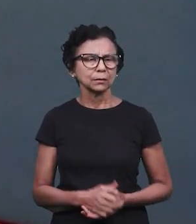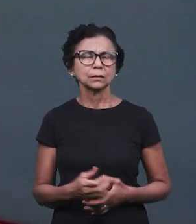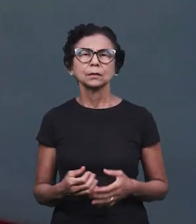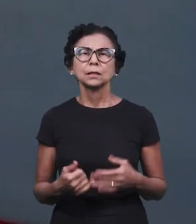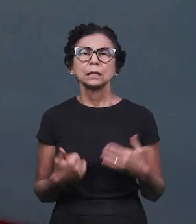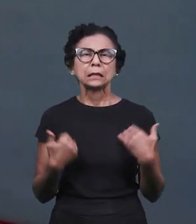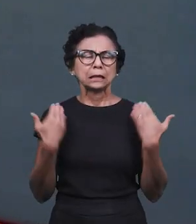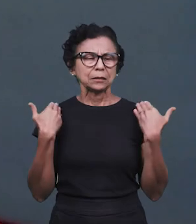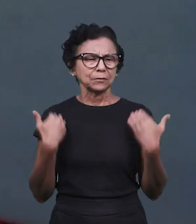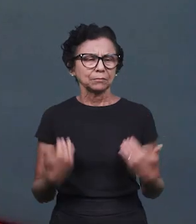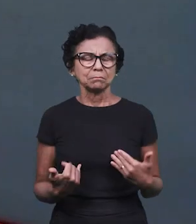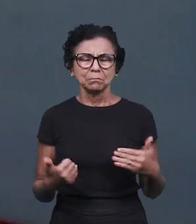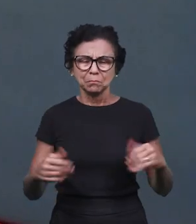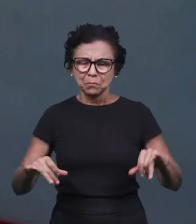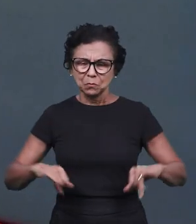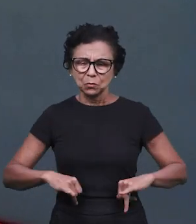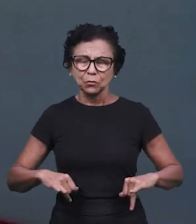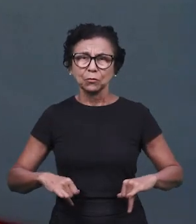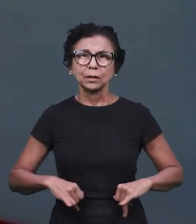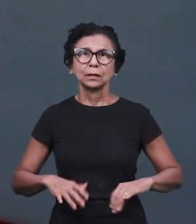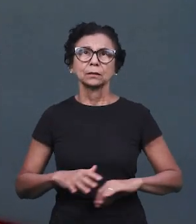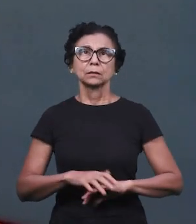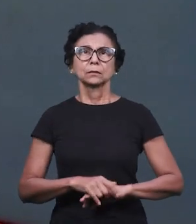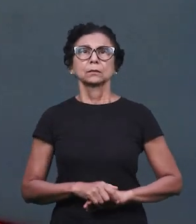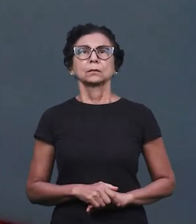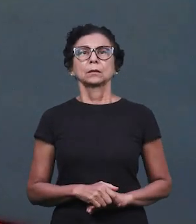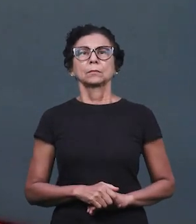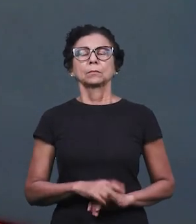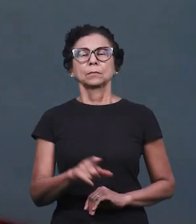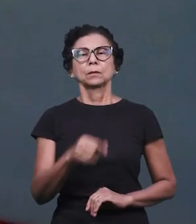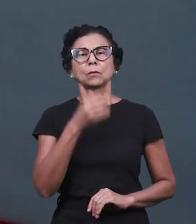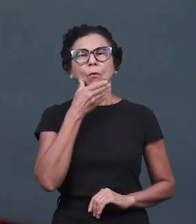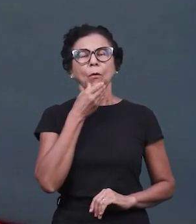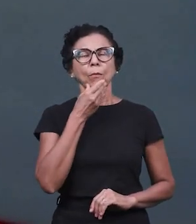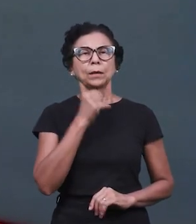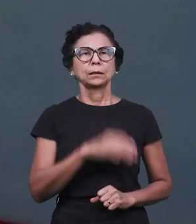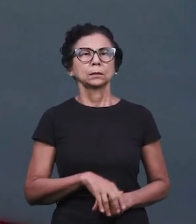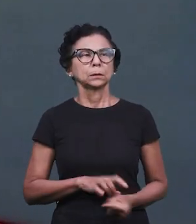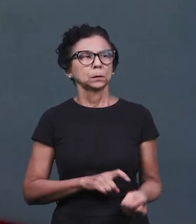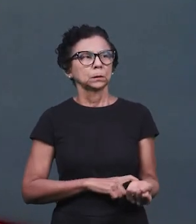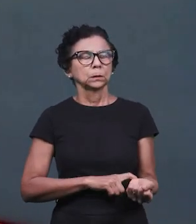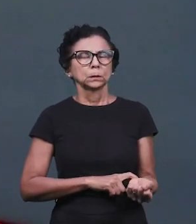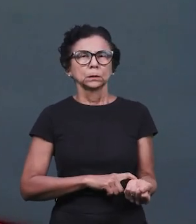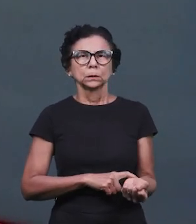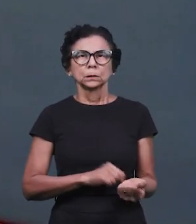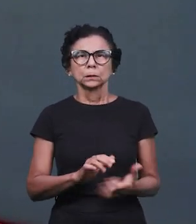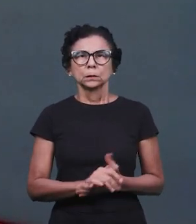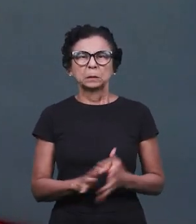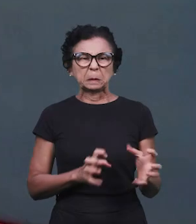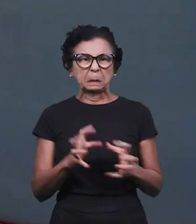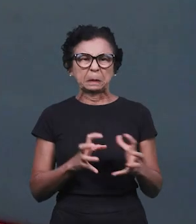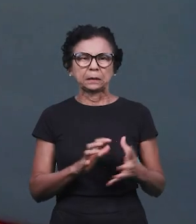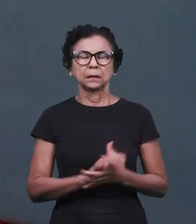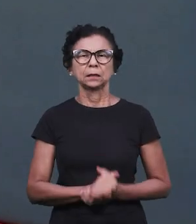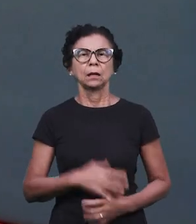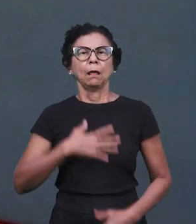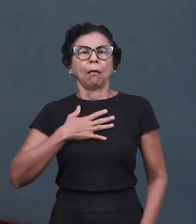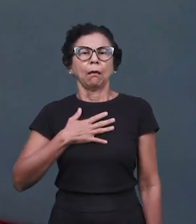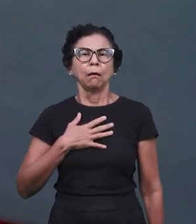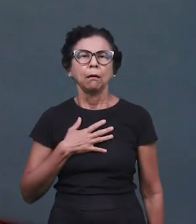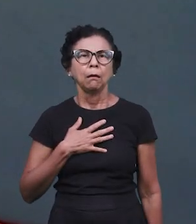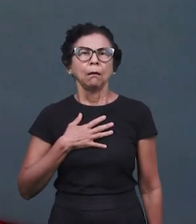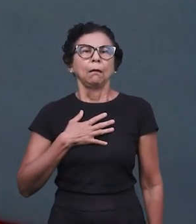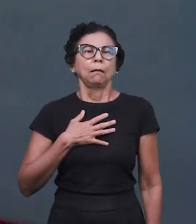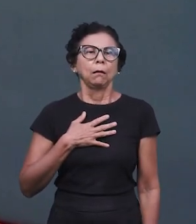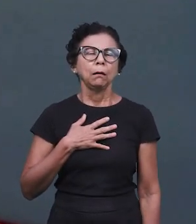homem, ele fica irritado, tem uma irritação, agressivo, fadiga, entra num